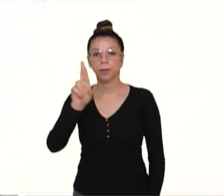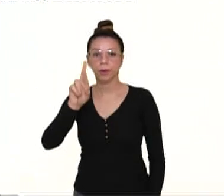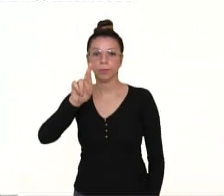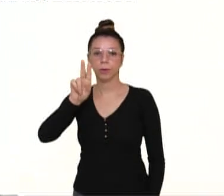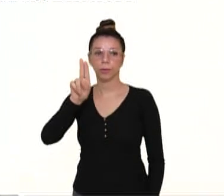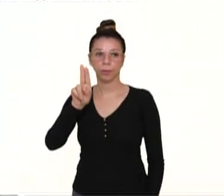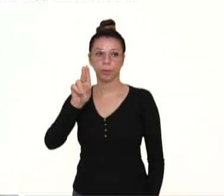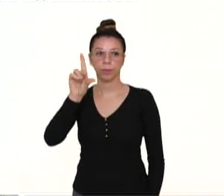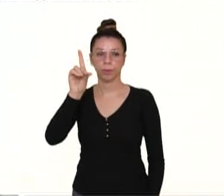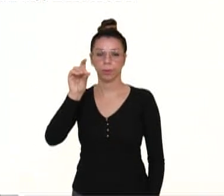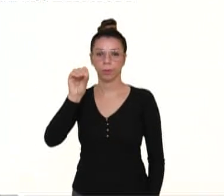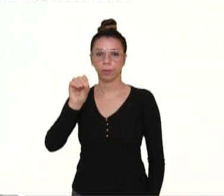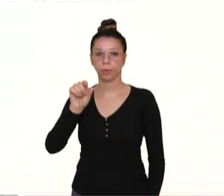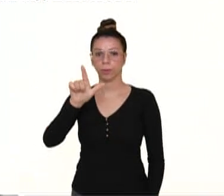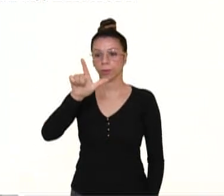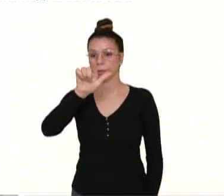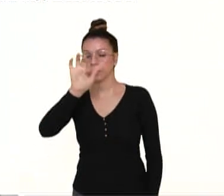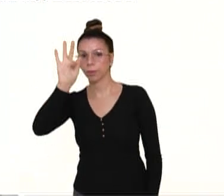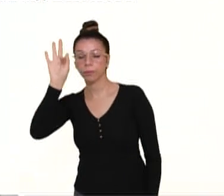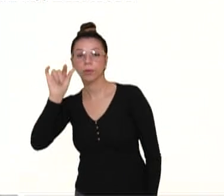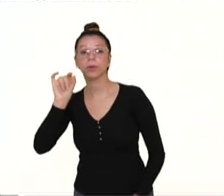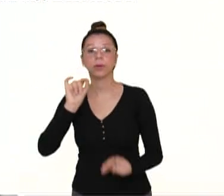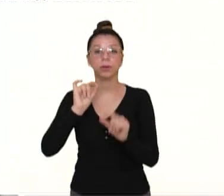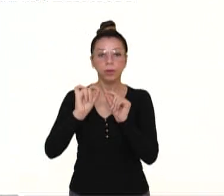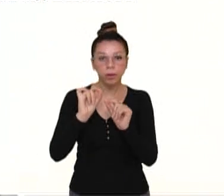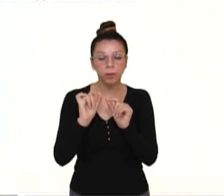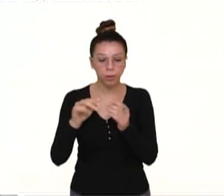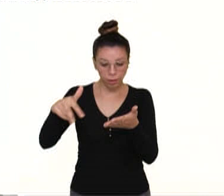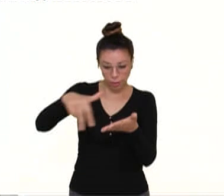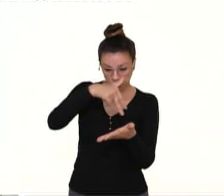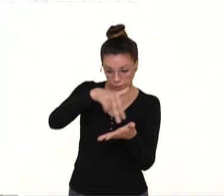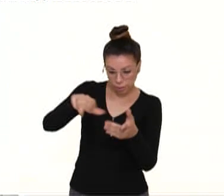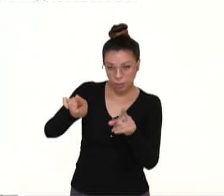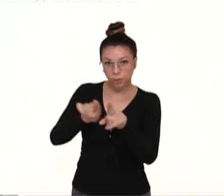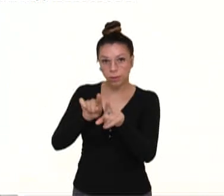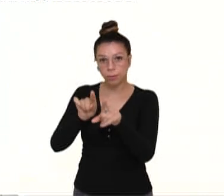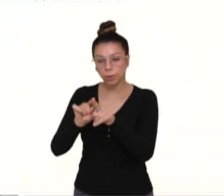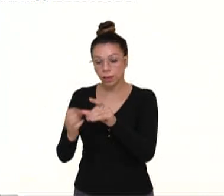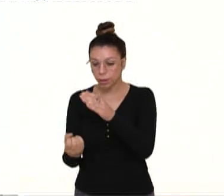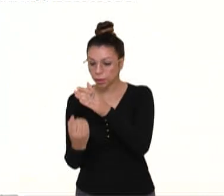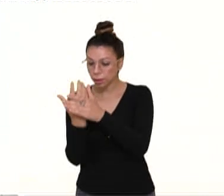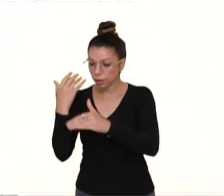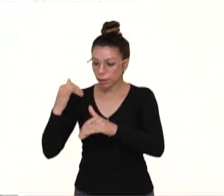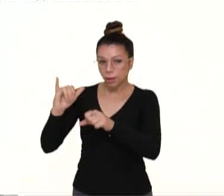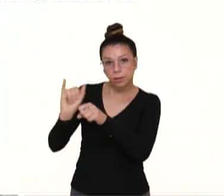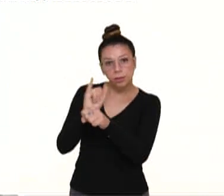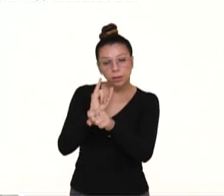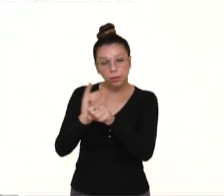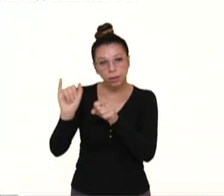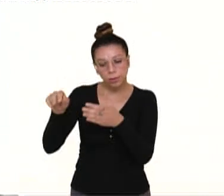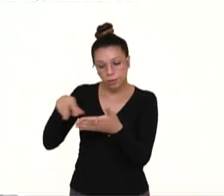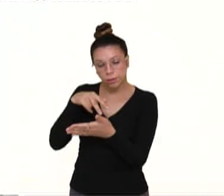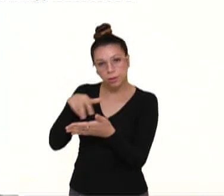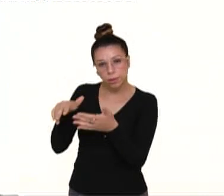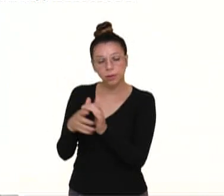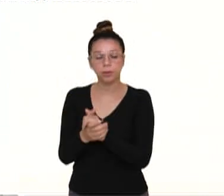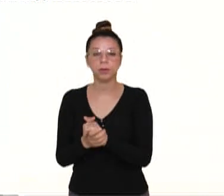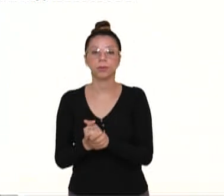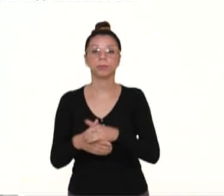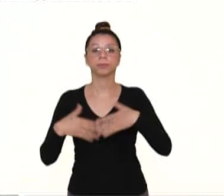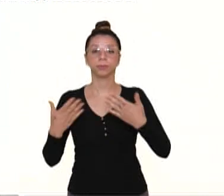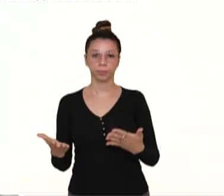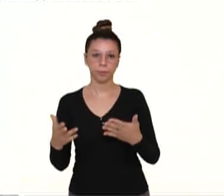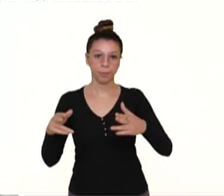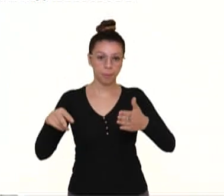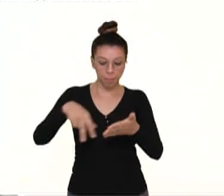húngaro. Foi um dos fundadores da dança moderna. Foi também um ávido pesquisador do movimento. Então, a dança moderna, ela